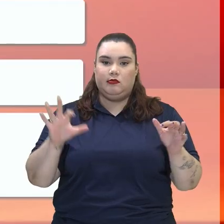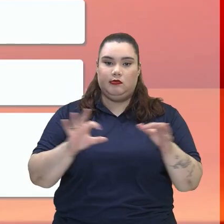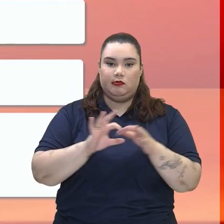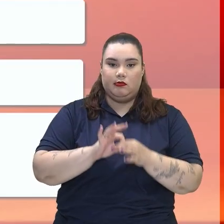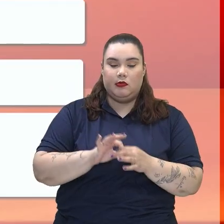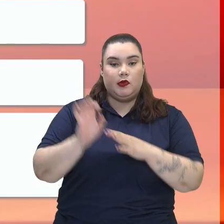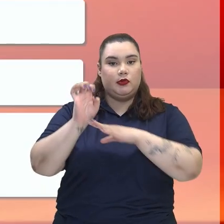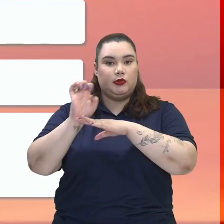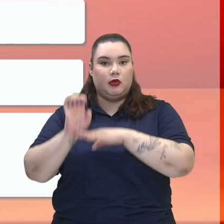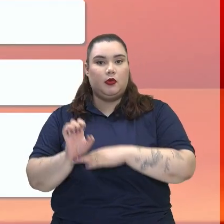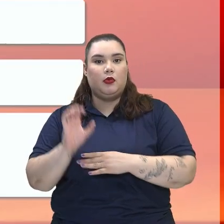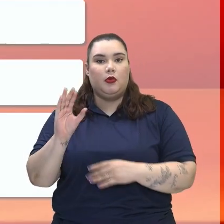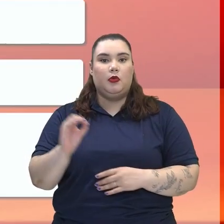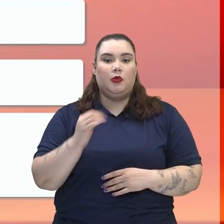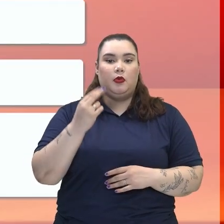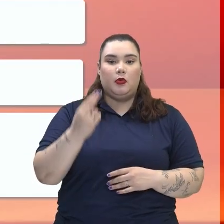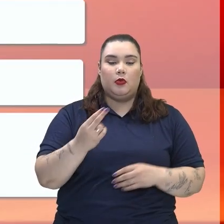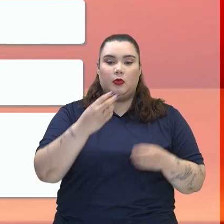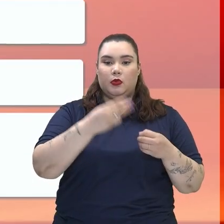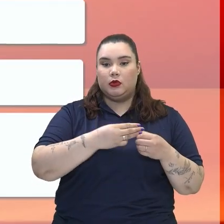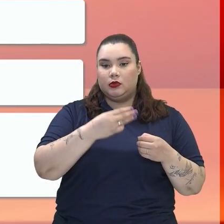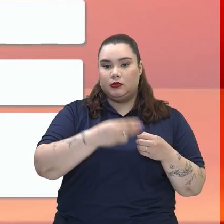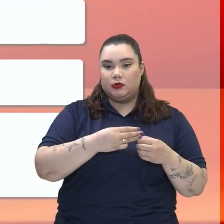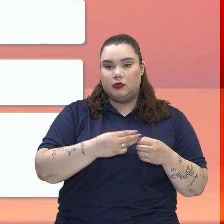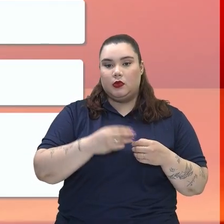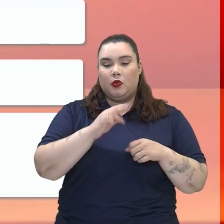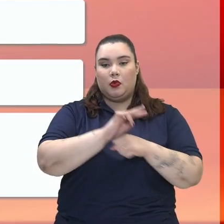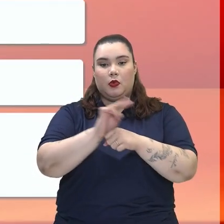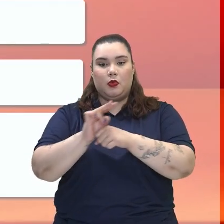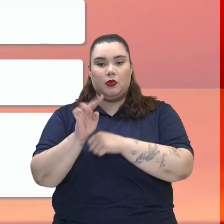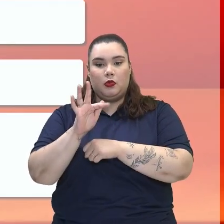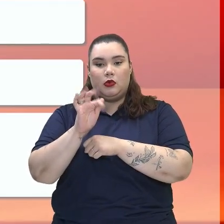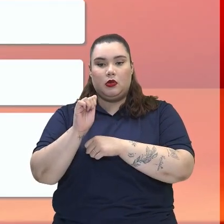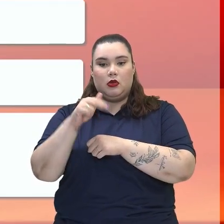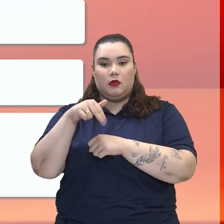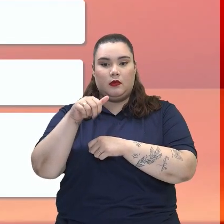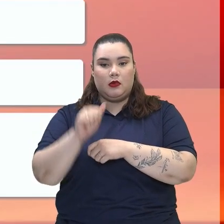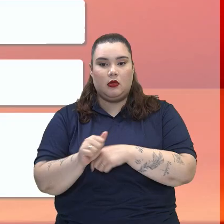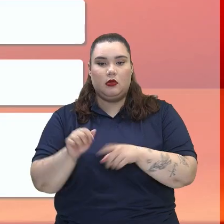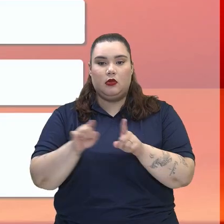floresta estadual ou floresta municipal, reserva de fauna,